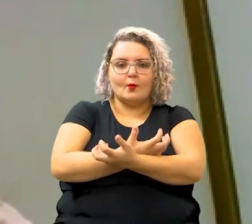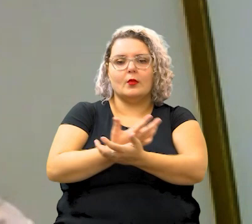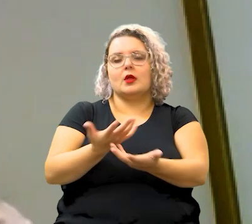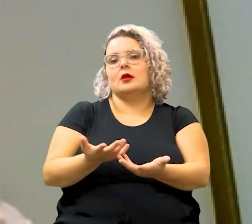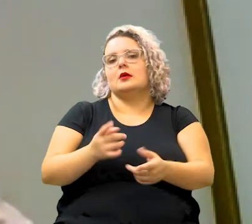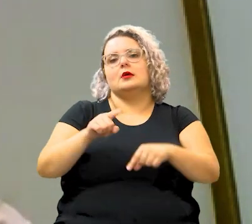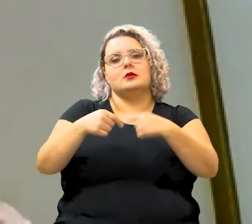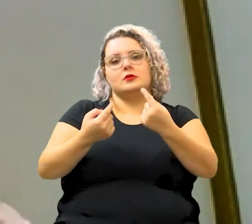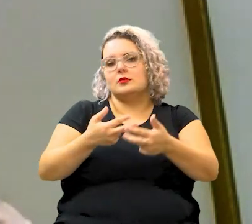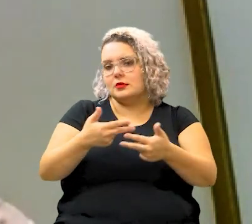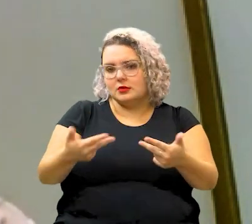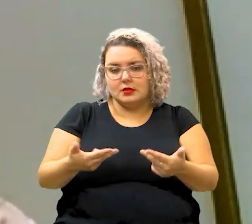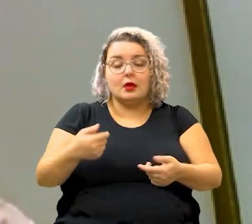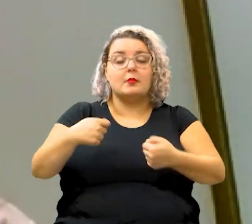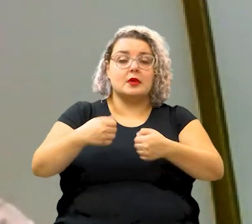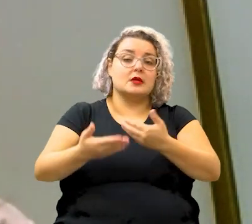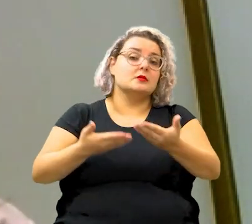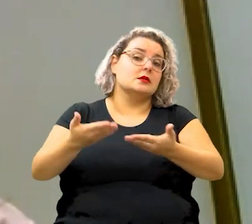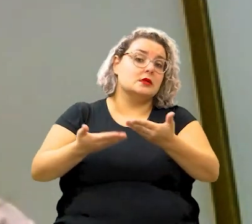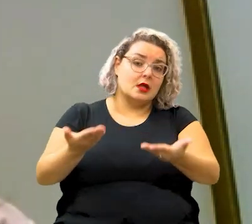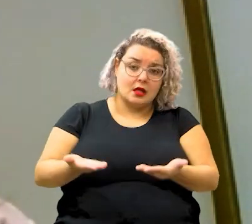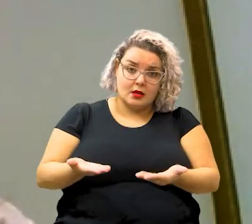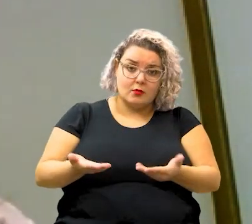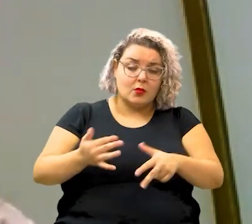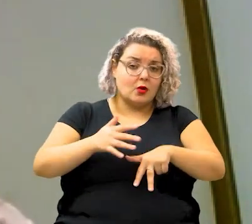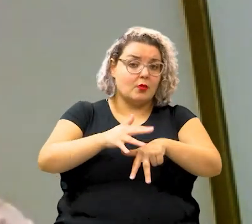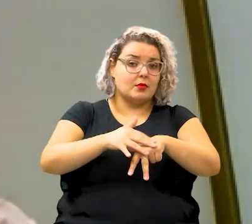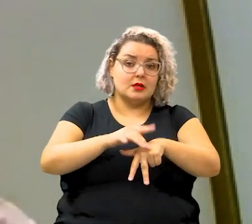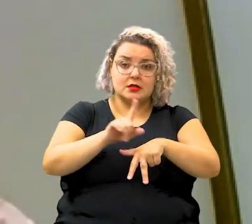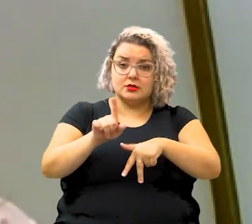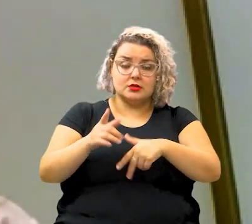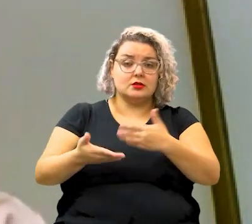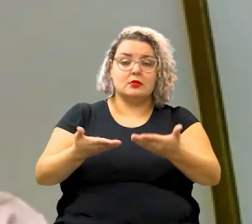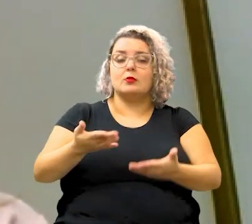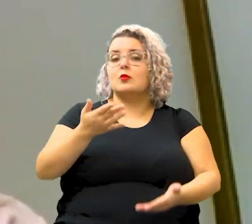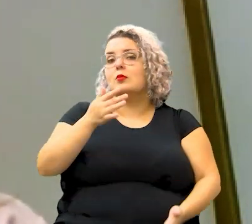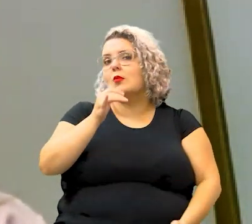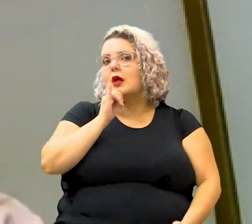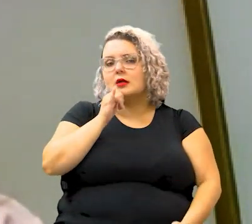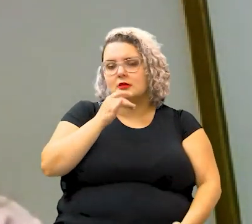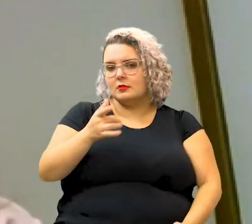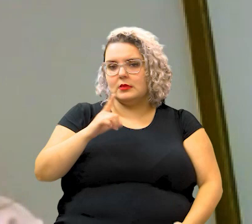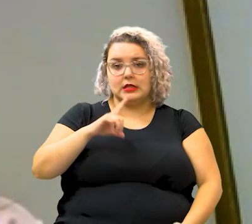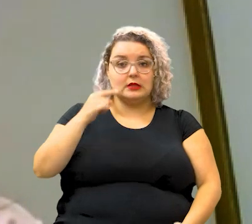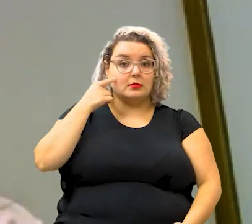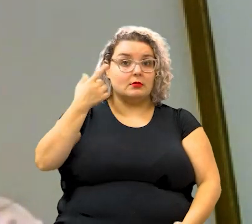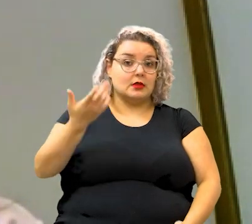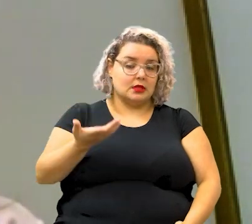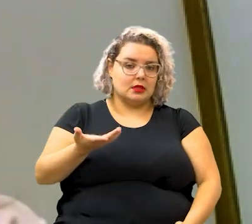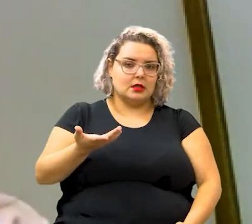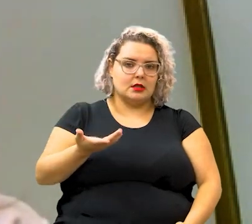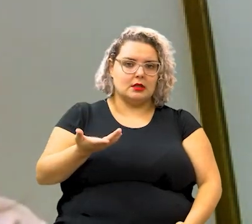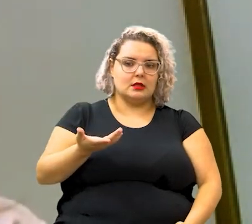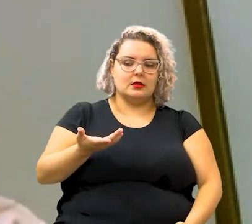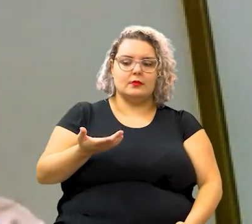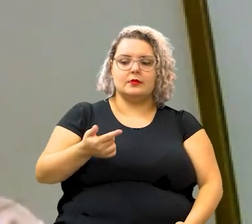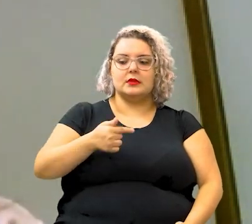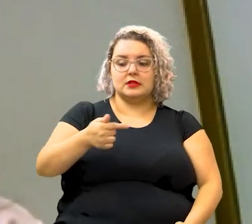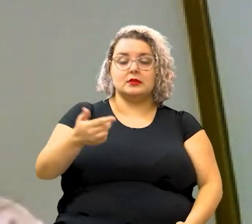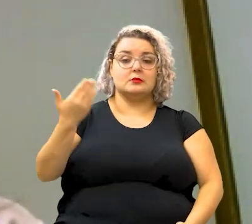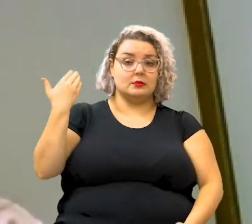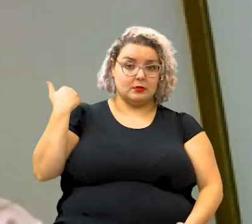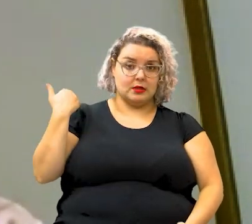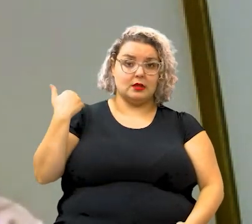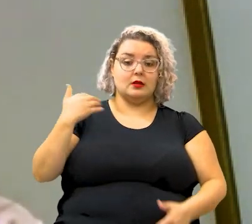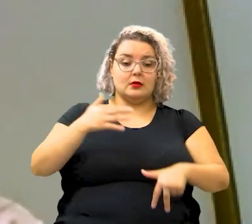ser tratado, né? Um paciente que não trata, por exemplo, só para você ter uma ideia, na semana passada